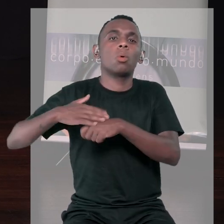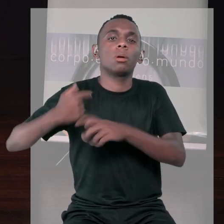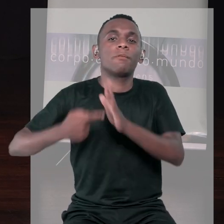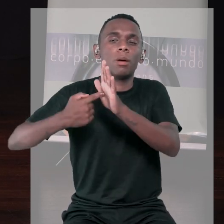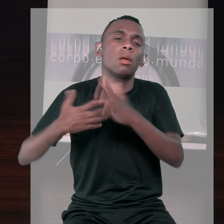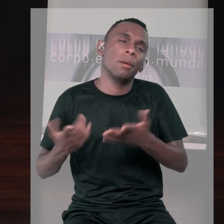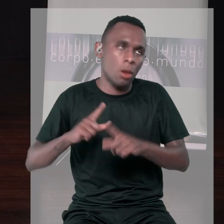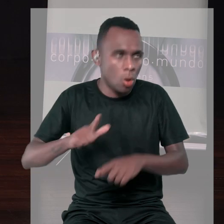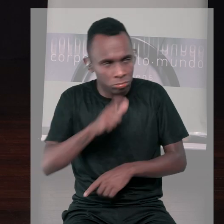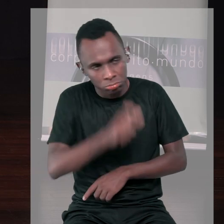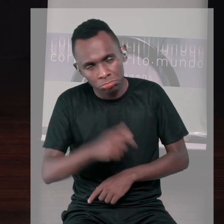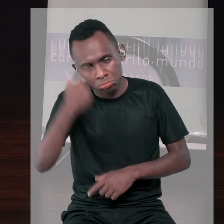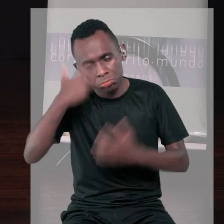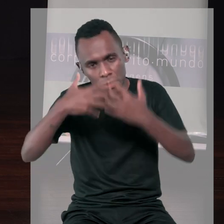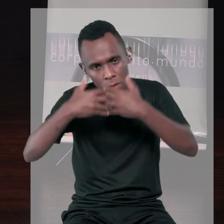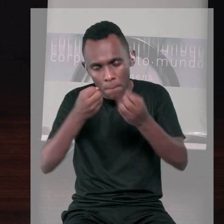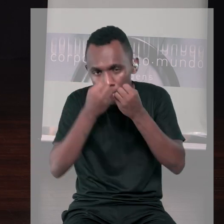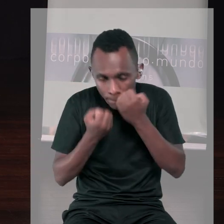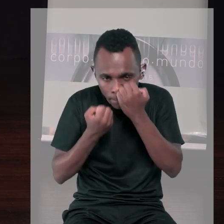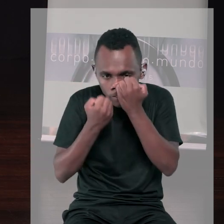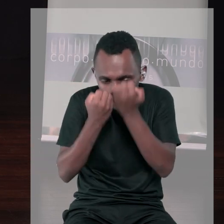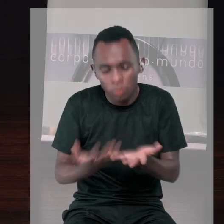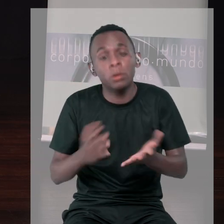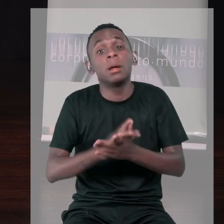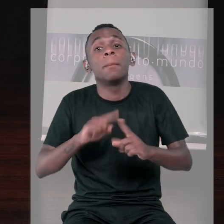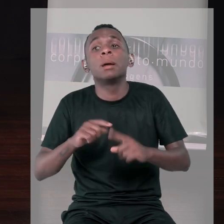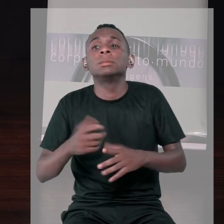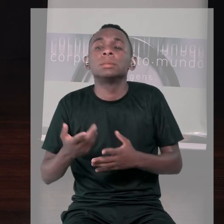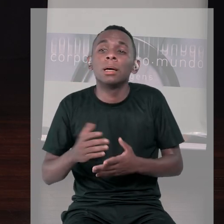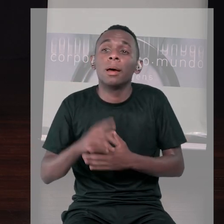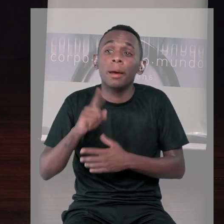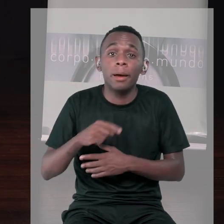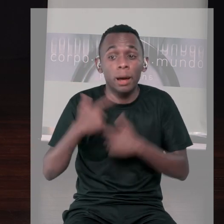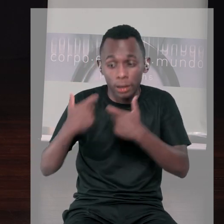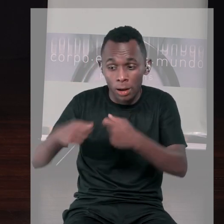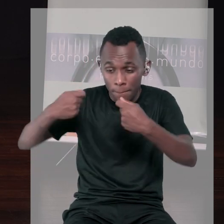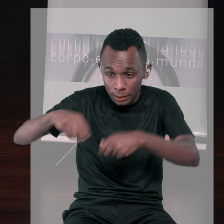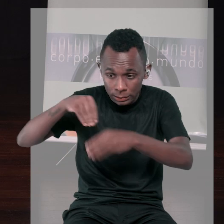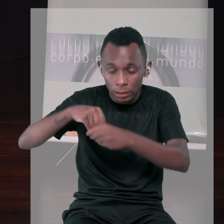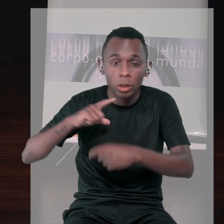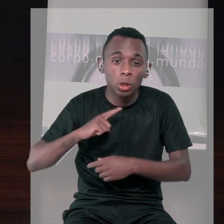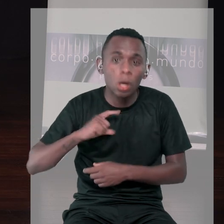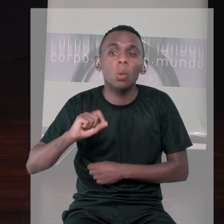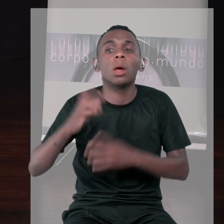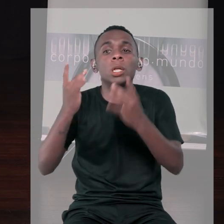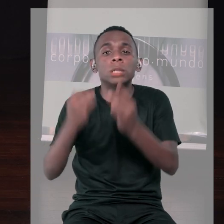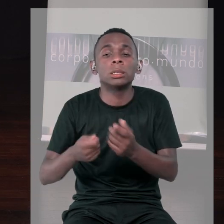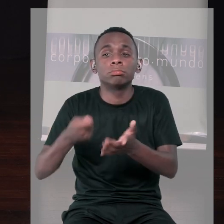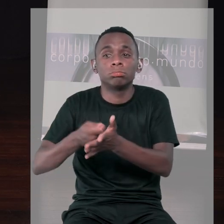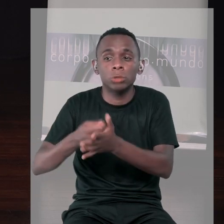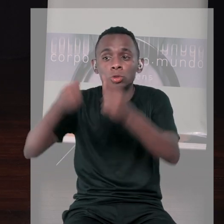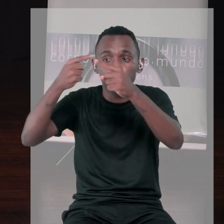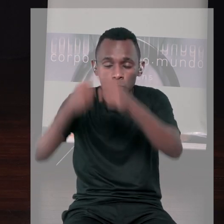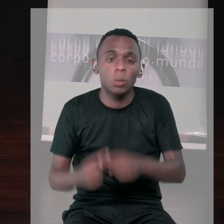mas de qualquer maneira, eu acho que aí ele nos ajuda isso. A guerra precisa conter determinações de duelo. Em que sentido? O